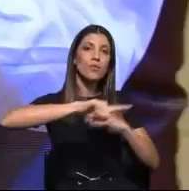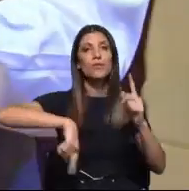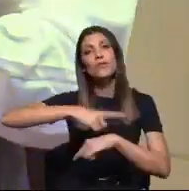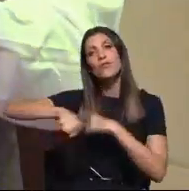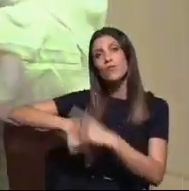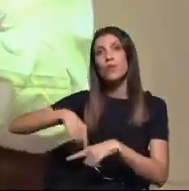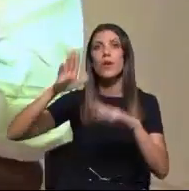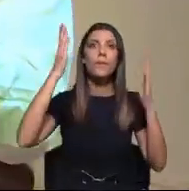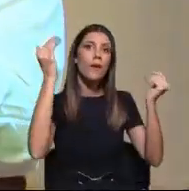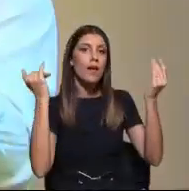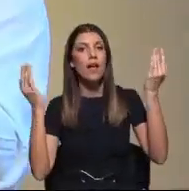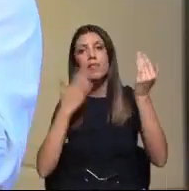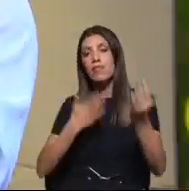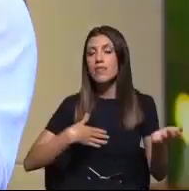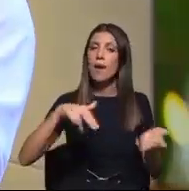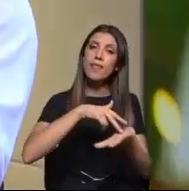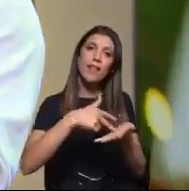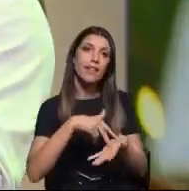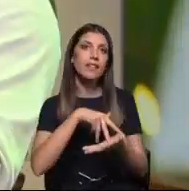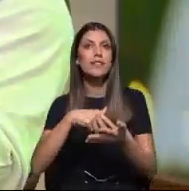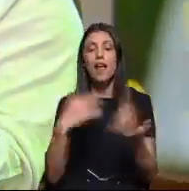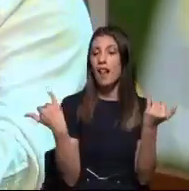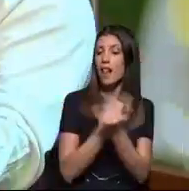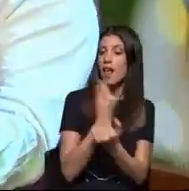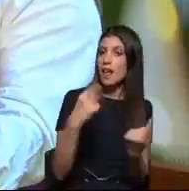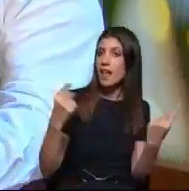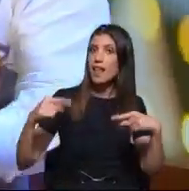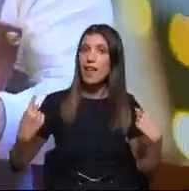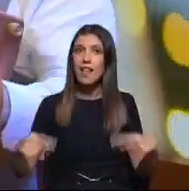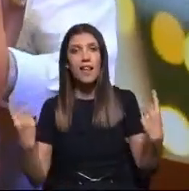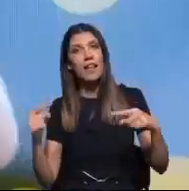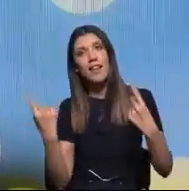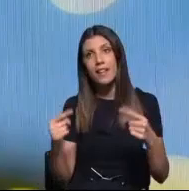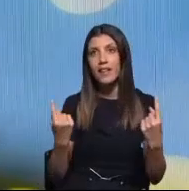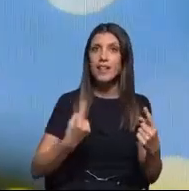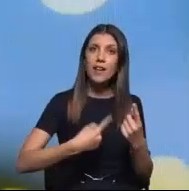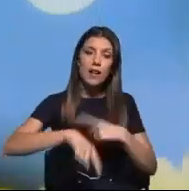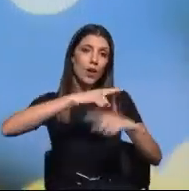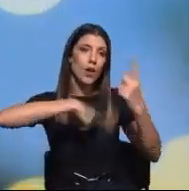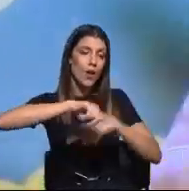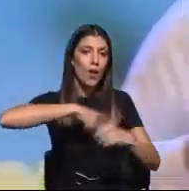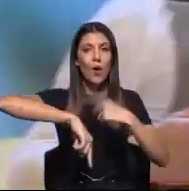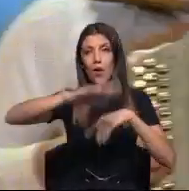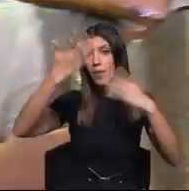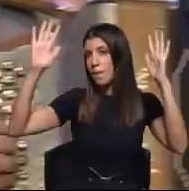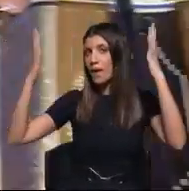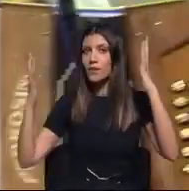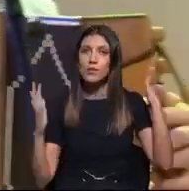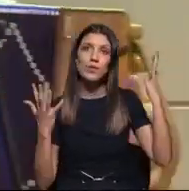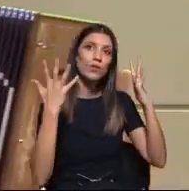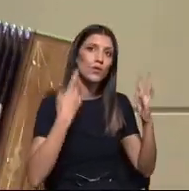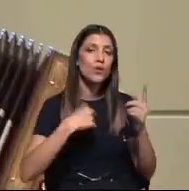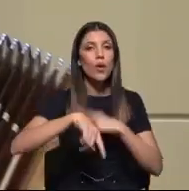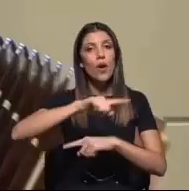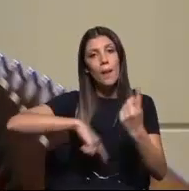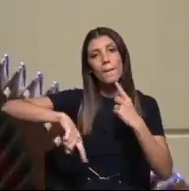O manhão é que nos faz dançar, alegria é o que a gente tem. Roda, roda de braços no ar, um passo que